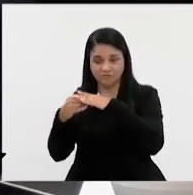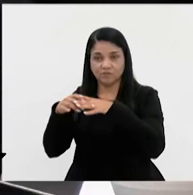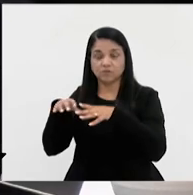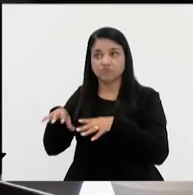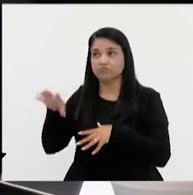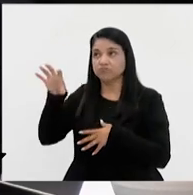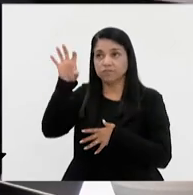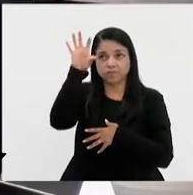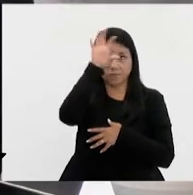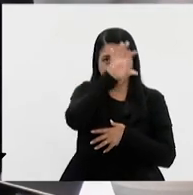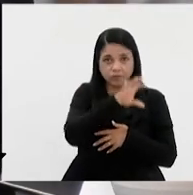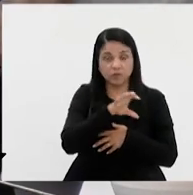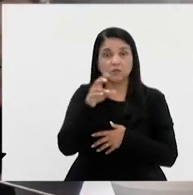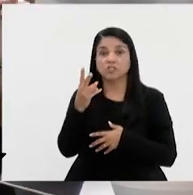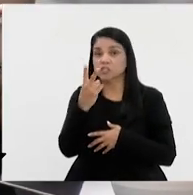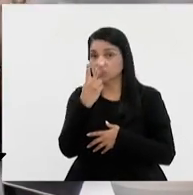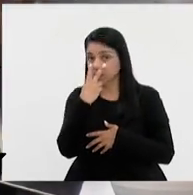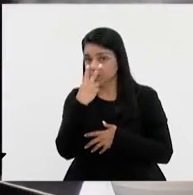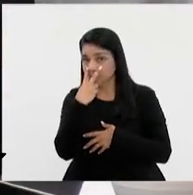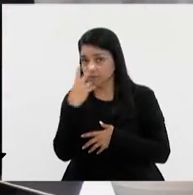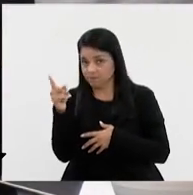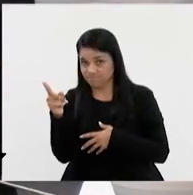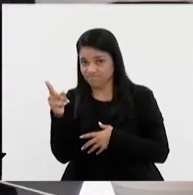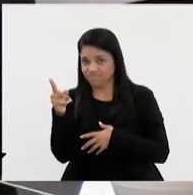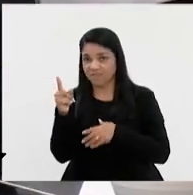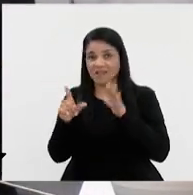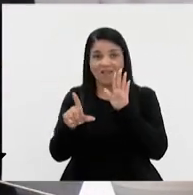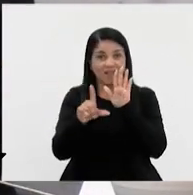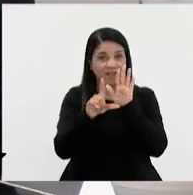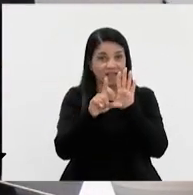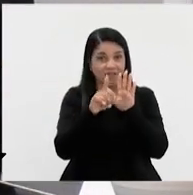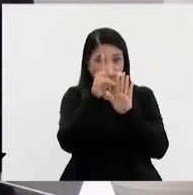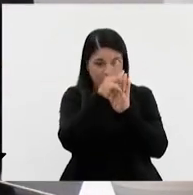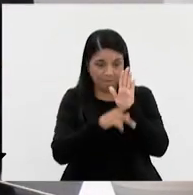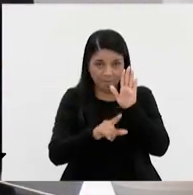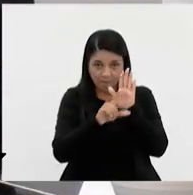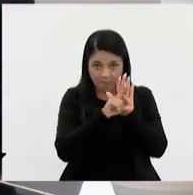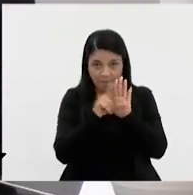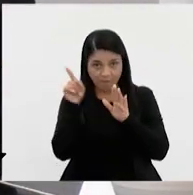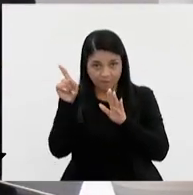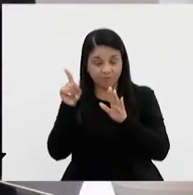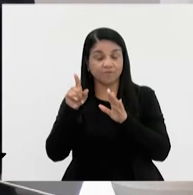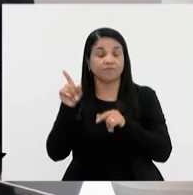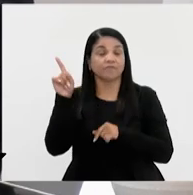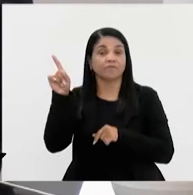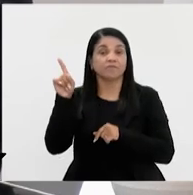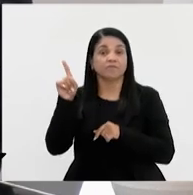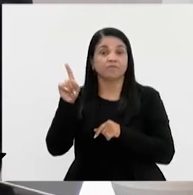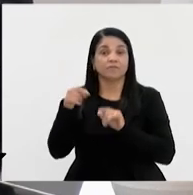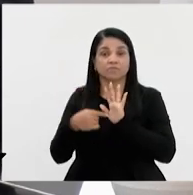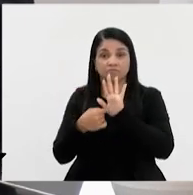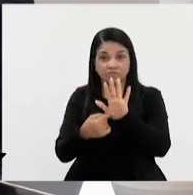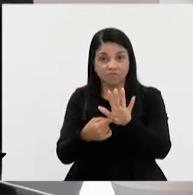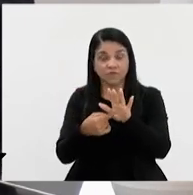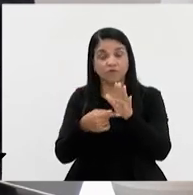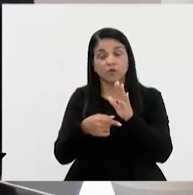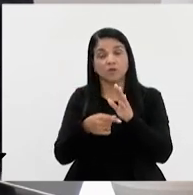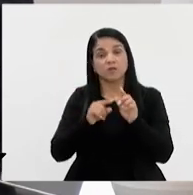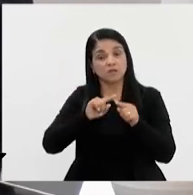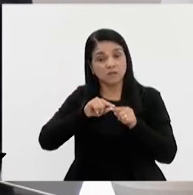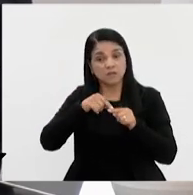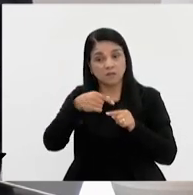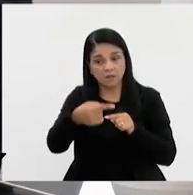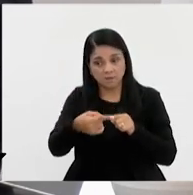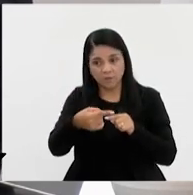Santo. É, infelizmente, o PL apresentado na Assembleia Legislativa do Espírito Santo foi posterior ao nosso, já virou